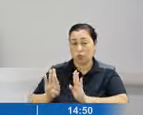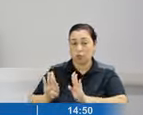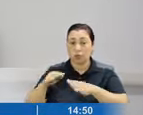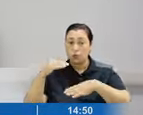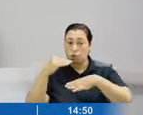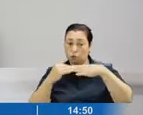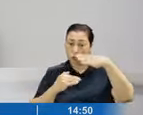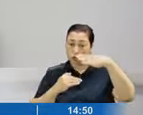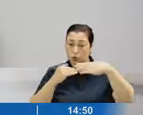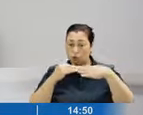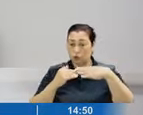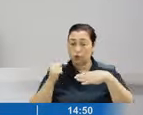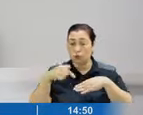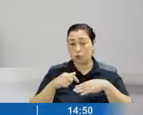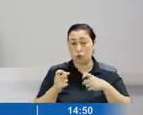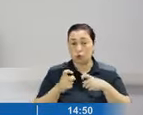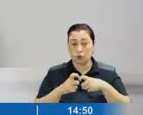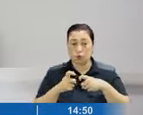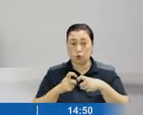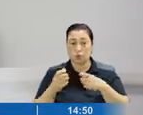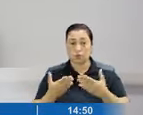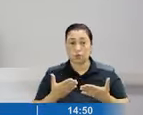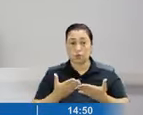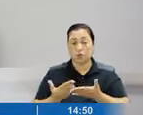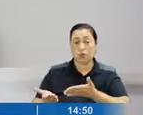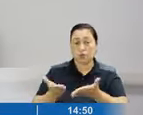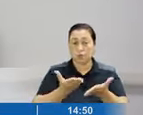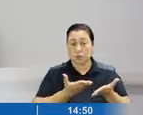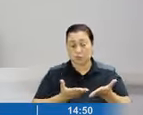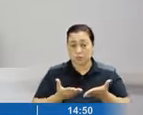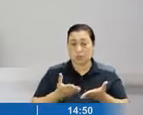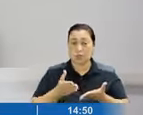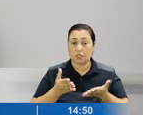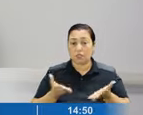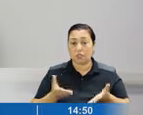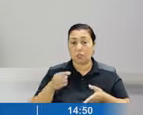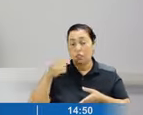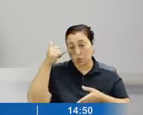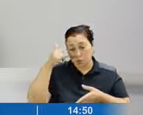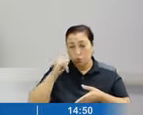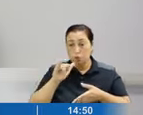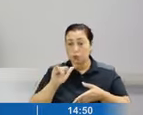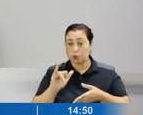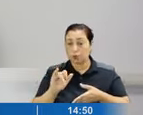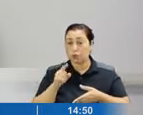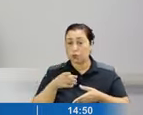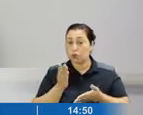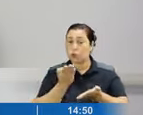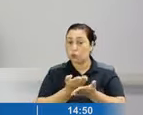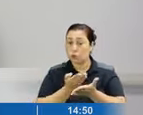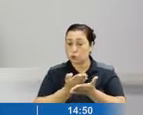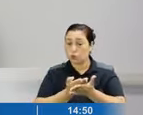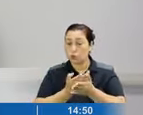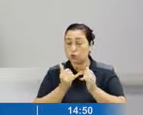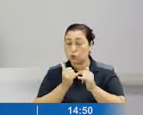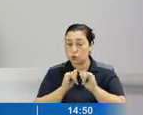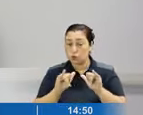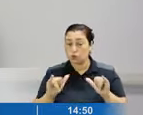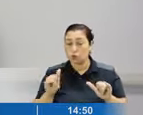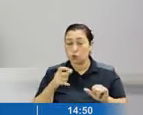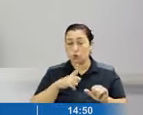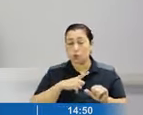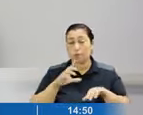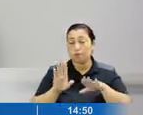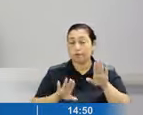nível de evidência. Hoje a medicina é baseada em evidência. Então, hoje os estudos que são publicados devem ter